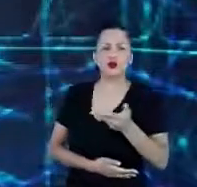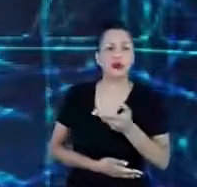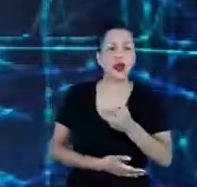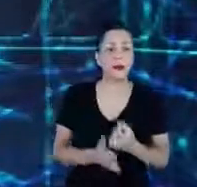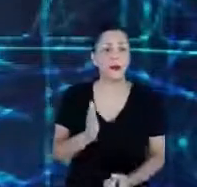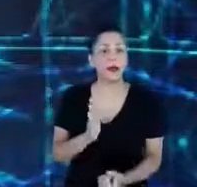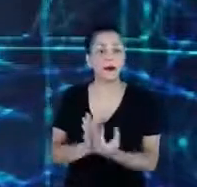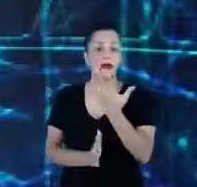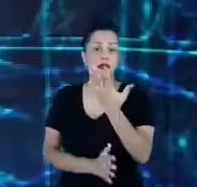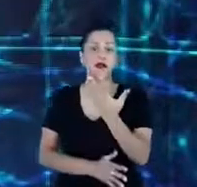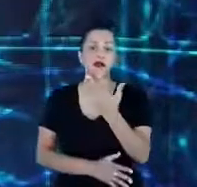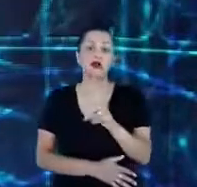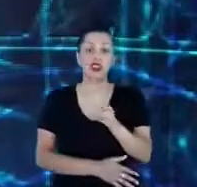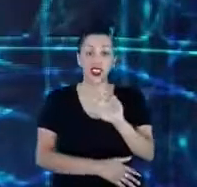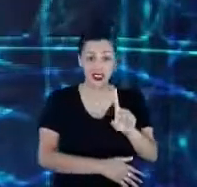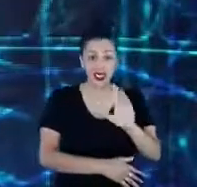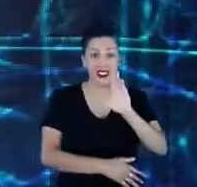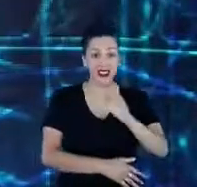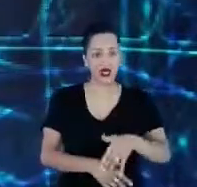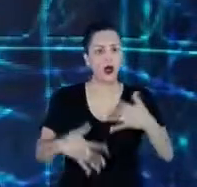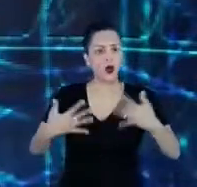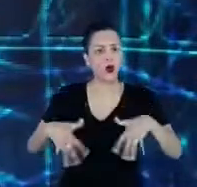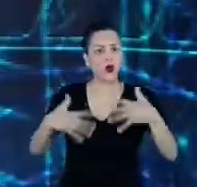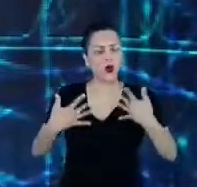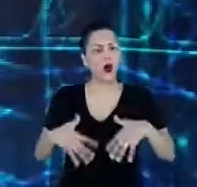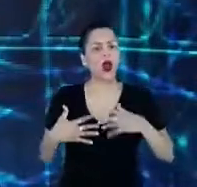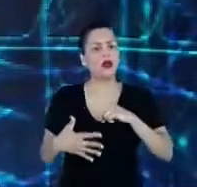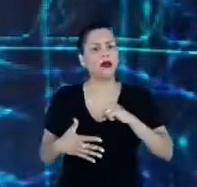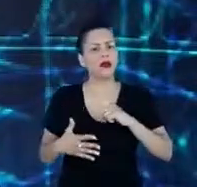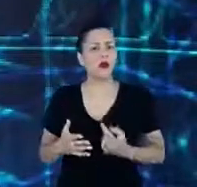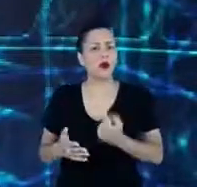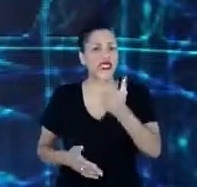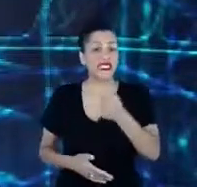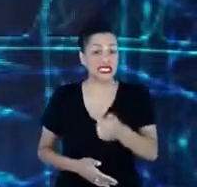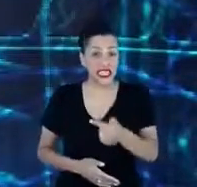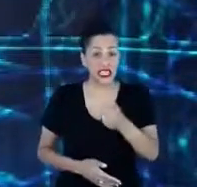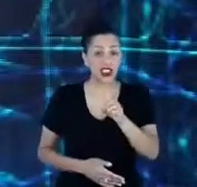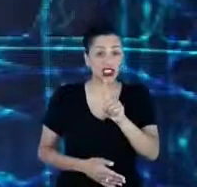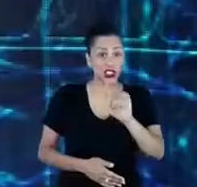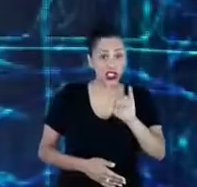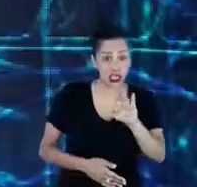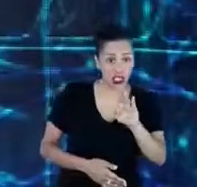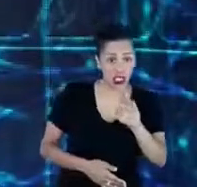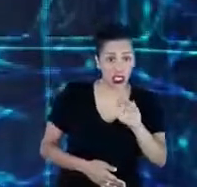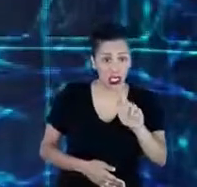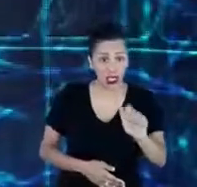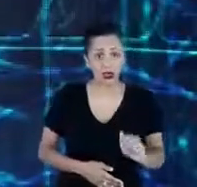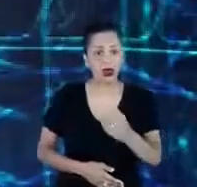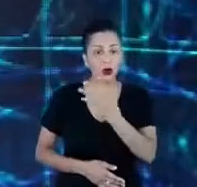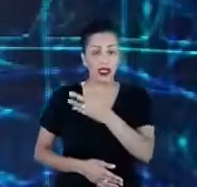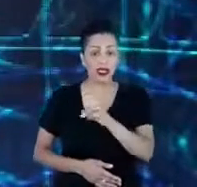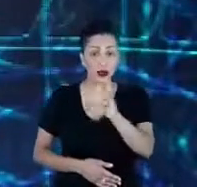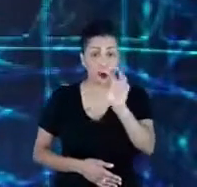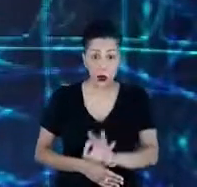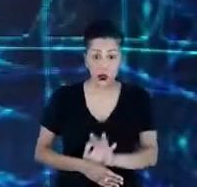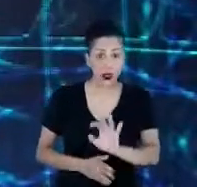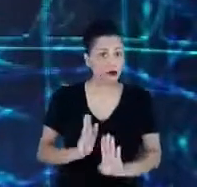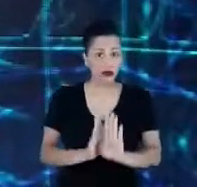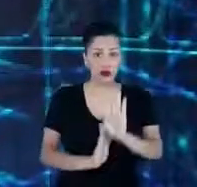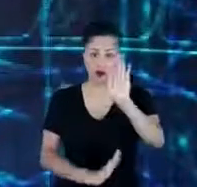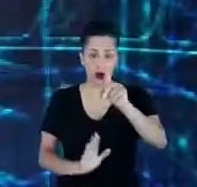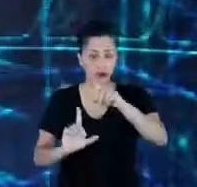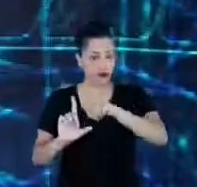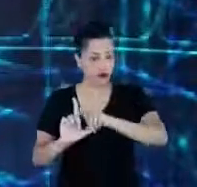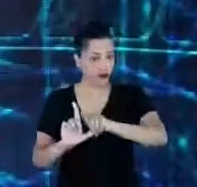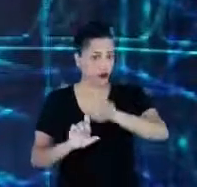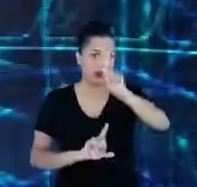espantosamente chegamos a 7 GB de capacidade instalada 45 por cento de aumento nos nove primeiros meses